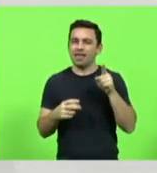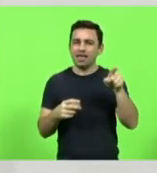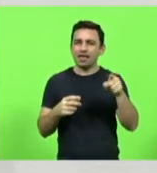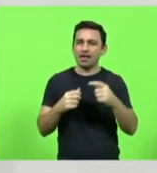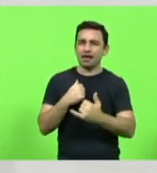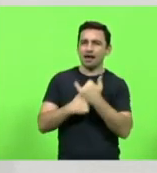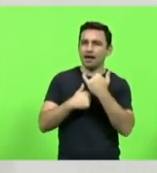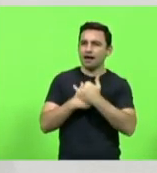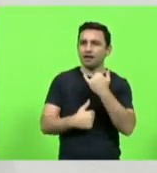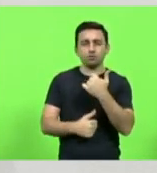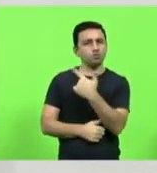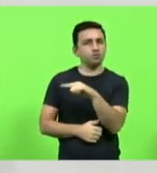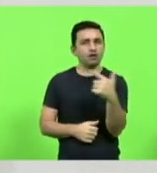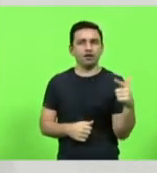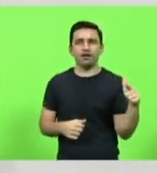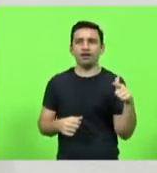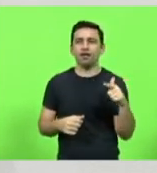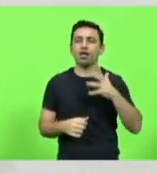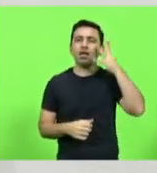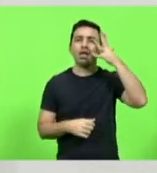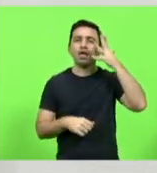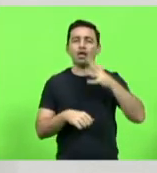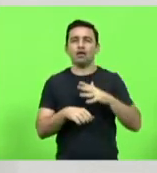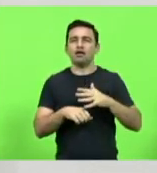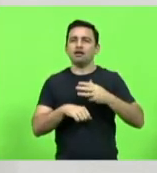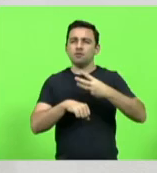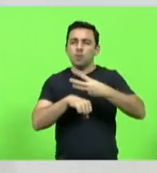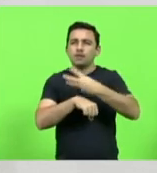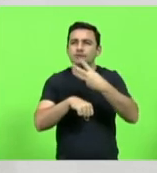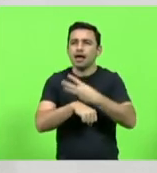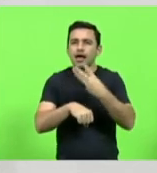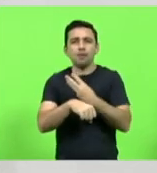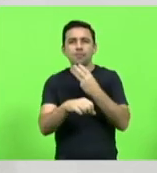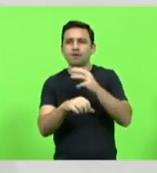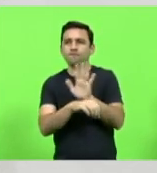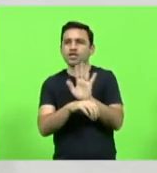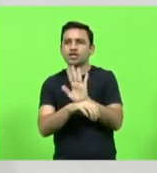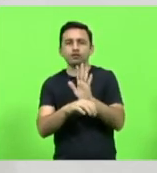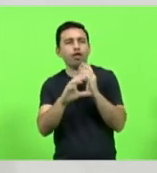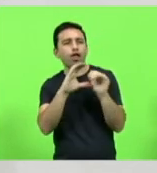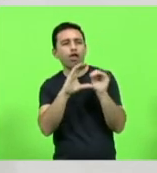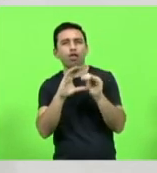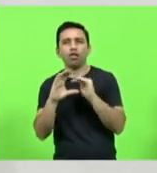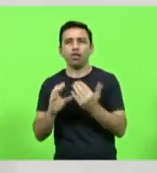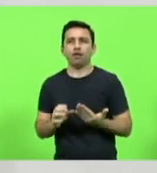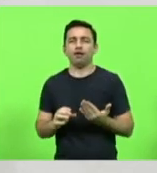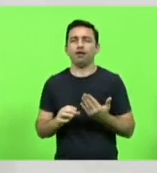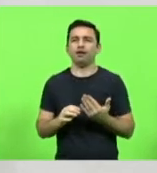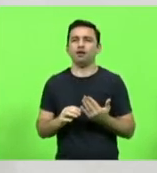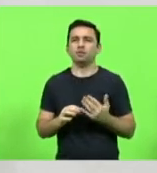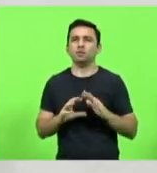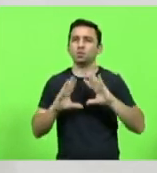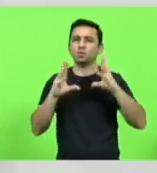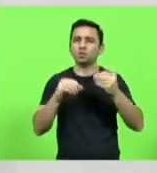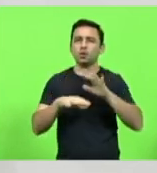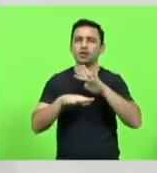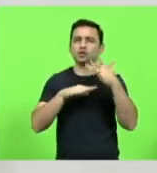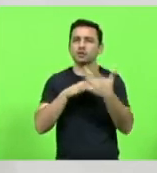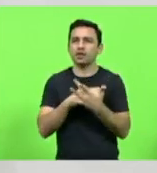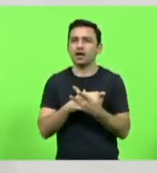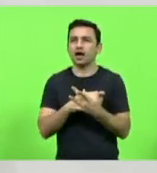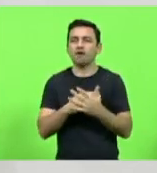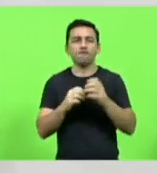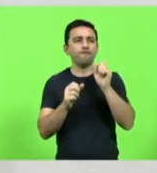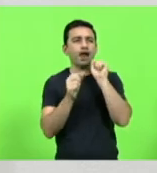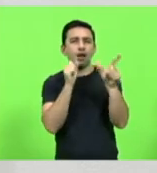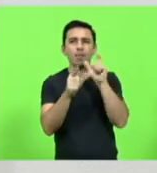ladainha de videozinho de WhatsApp, de videozinho para rede social, para chegar aqui e falar mal de